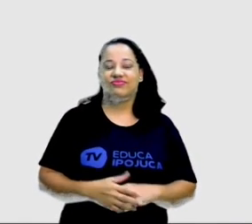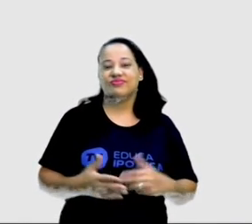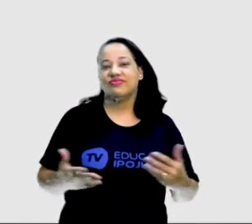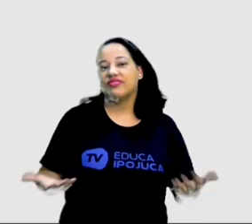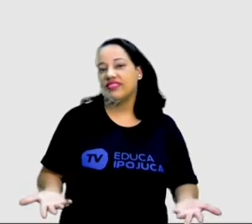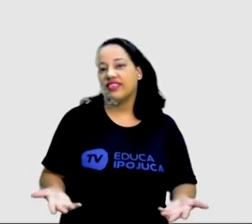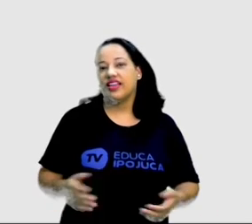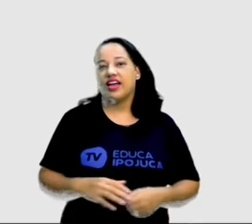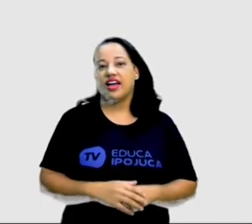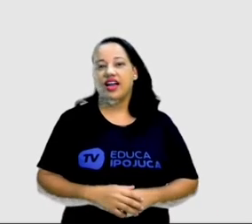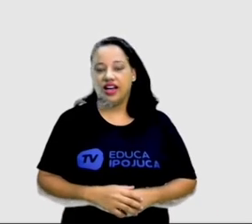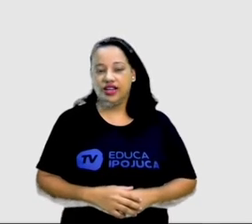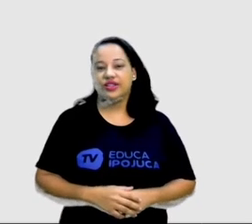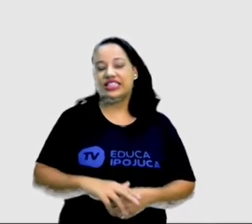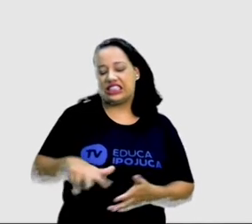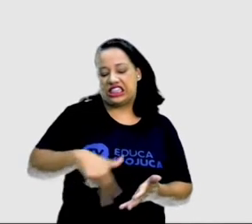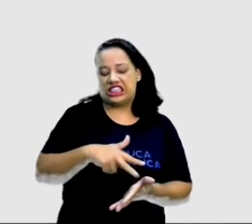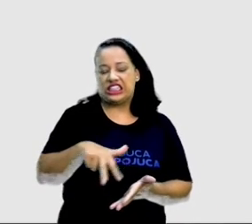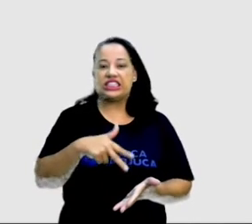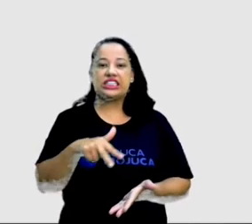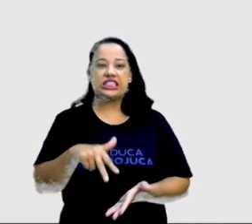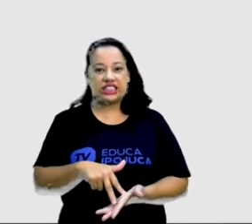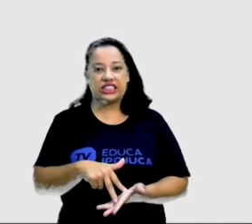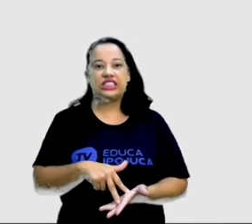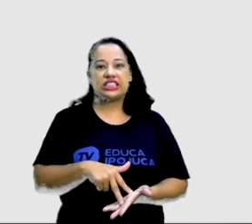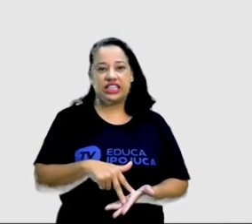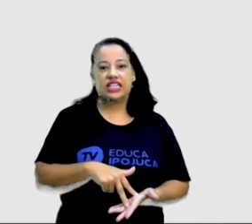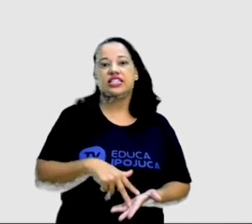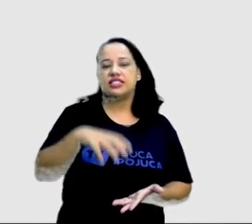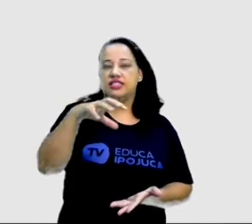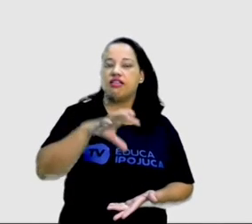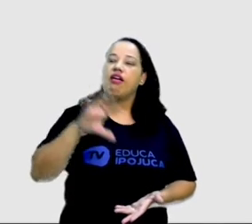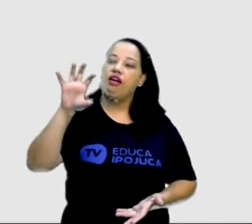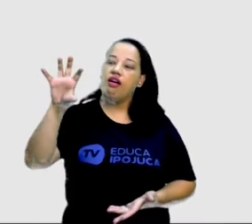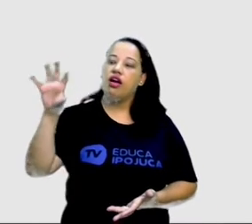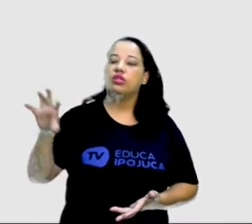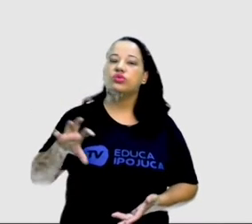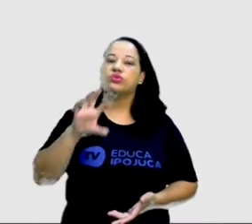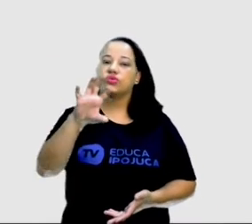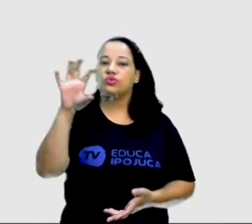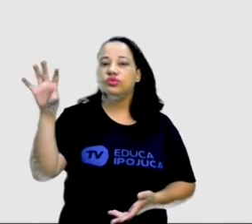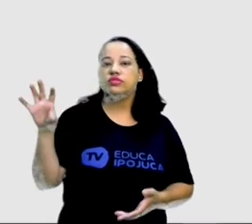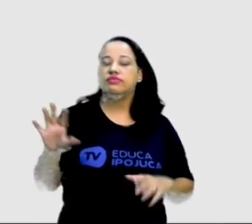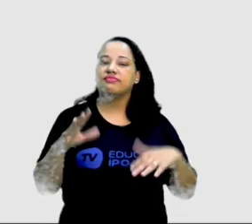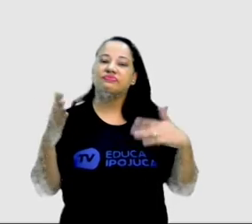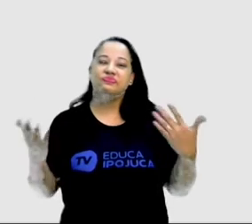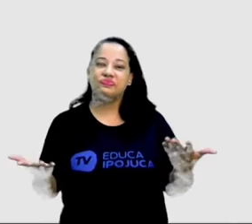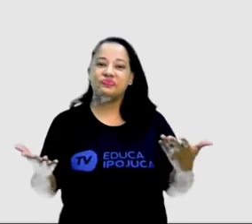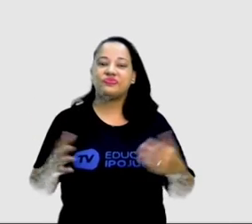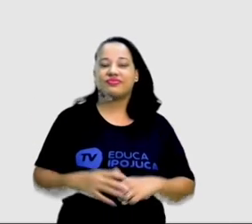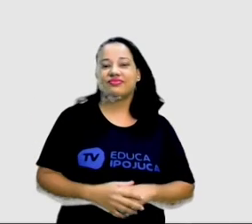E quais são os tipos de danças regionais? Vocês sabem, crianças? Bom,